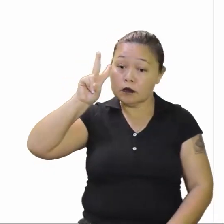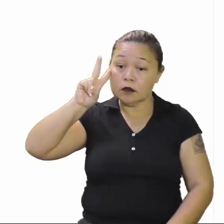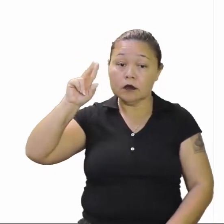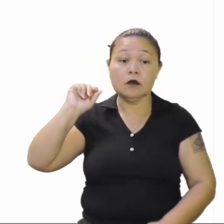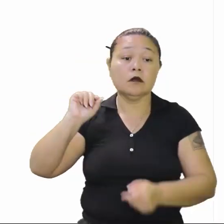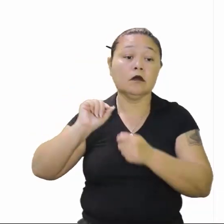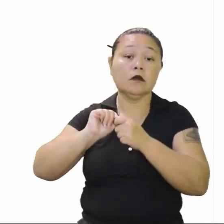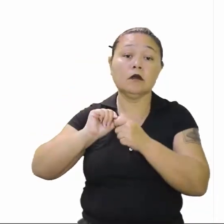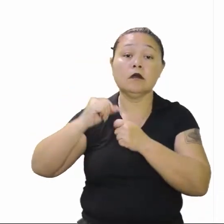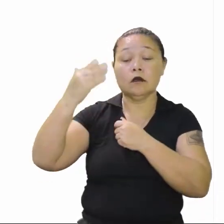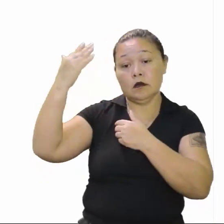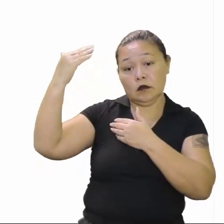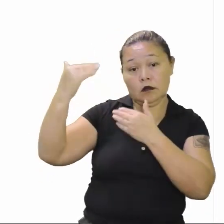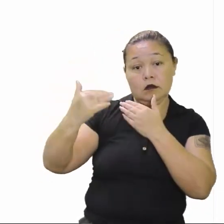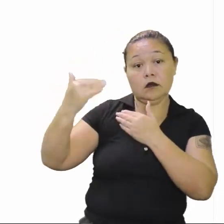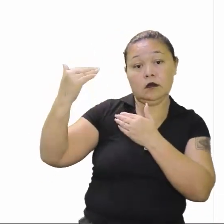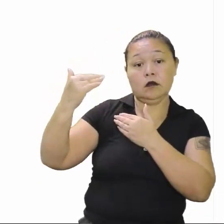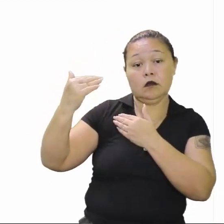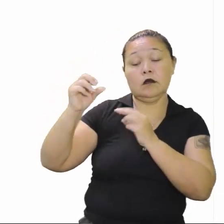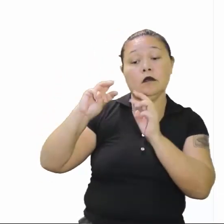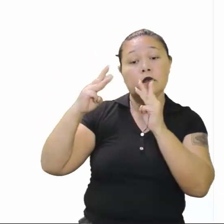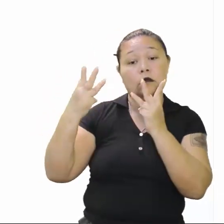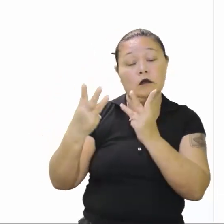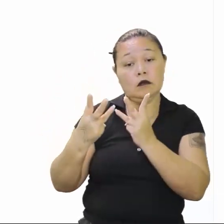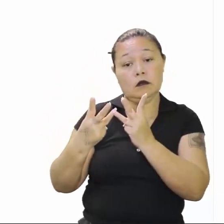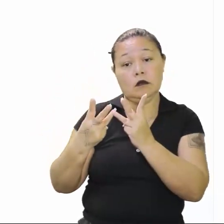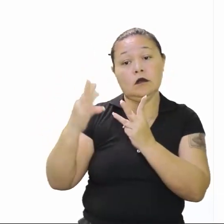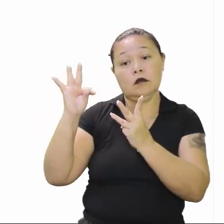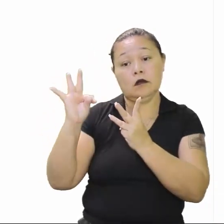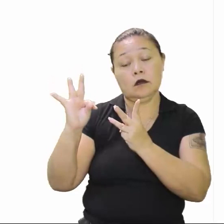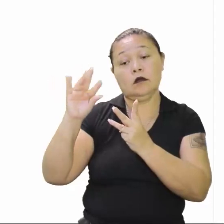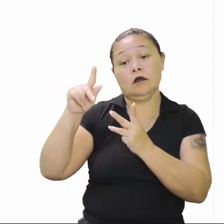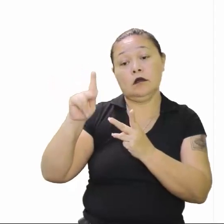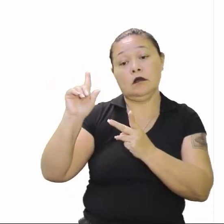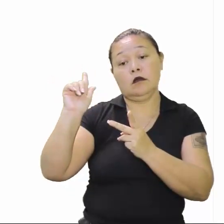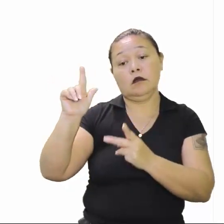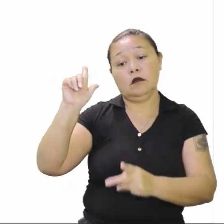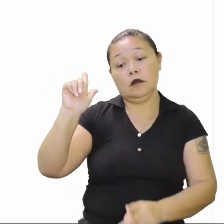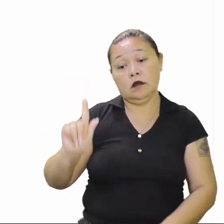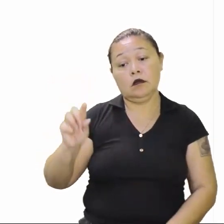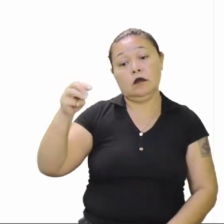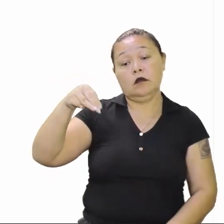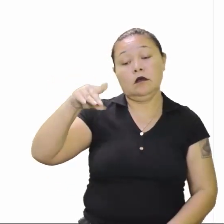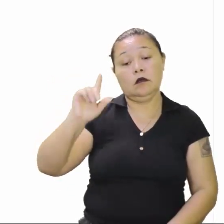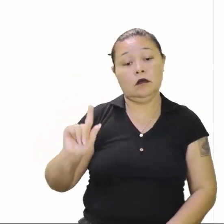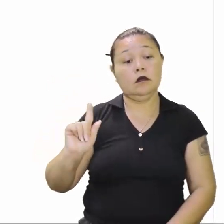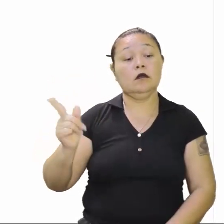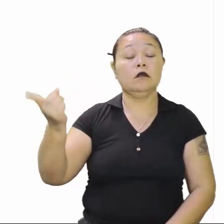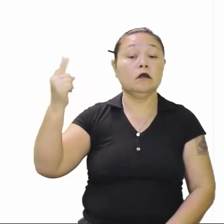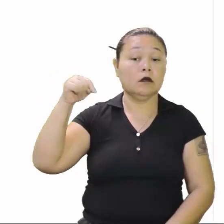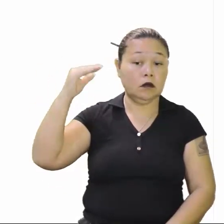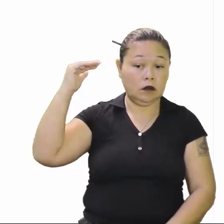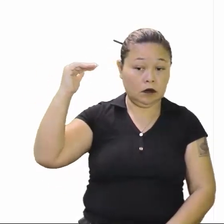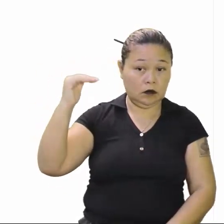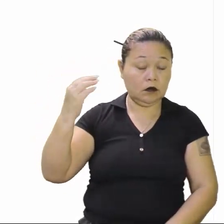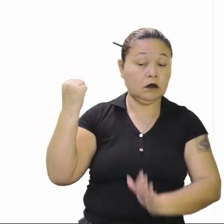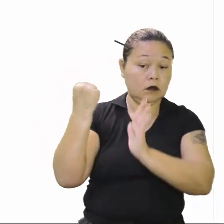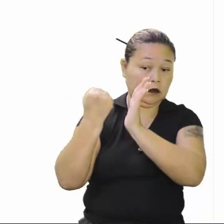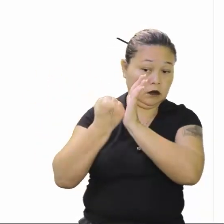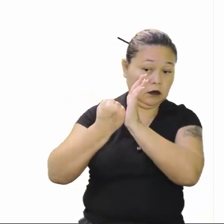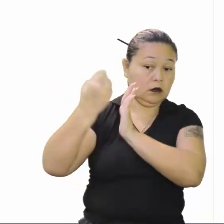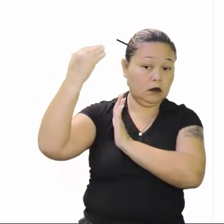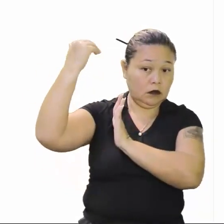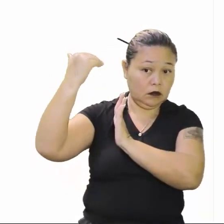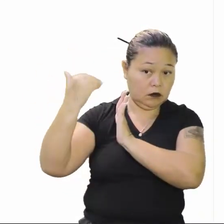grandezas e unidades, nós vimos as grandezas de massa, que é tonelada, quilograma, grama e miligrama, né? Cujo símbolo T,